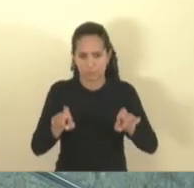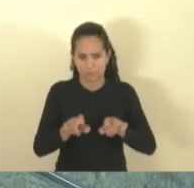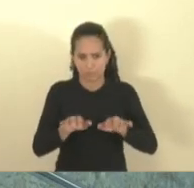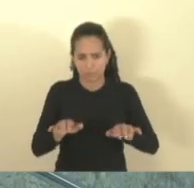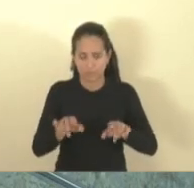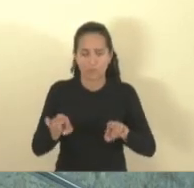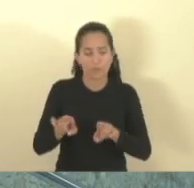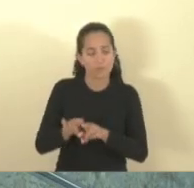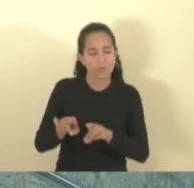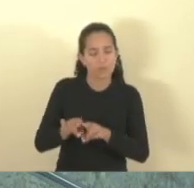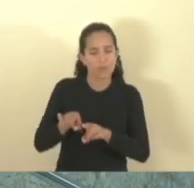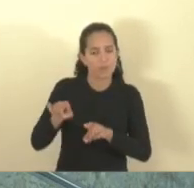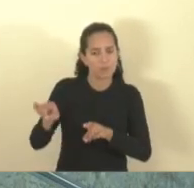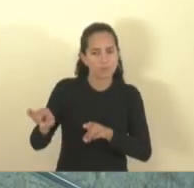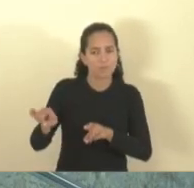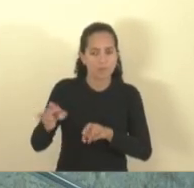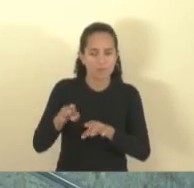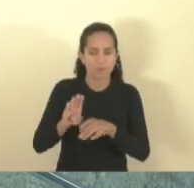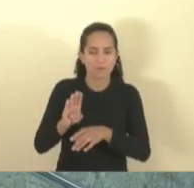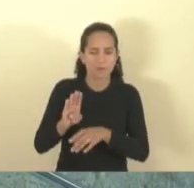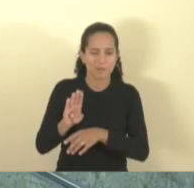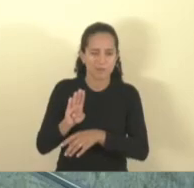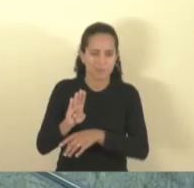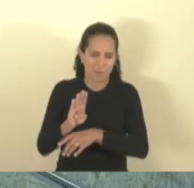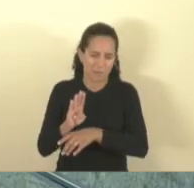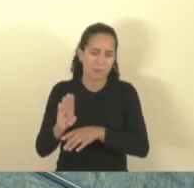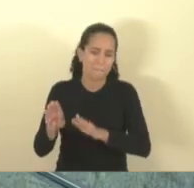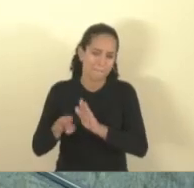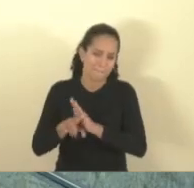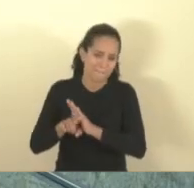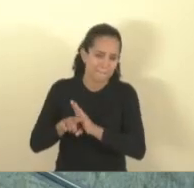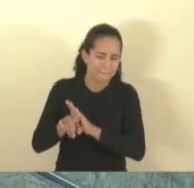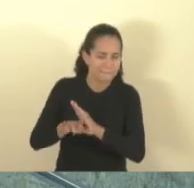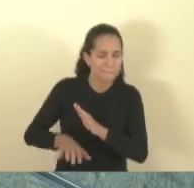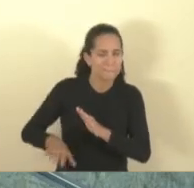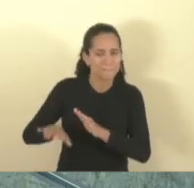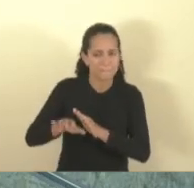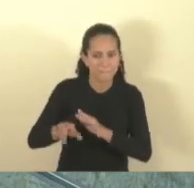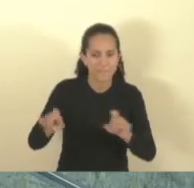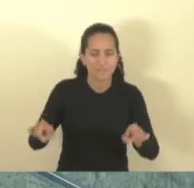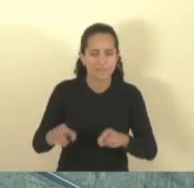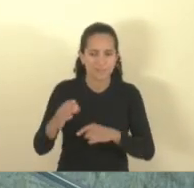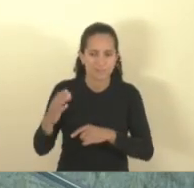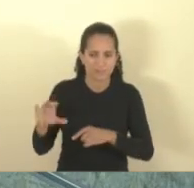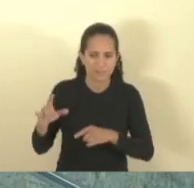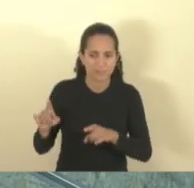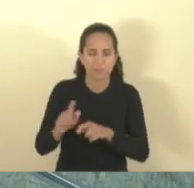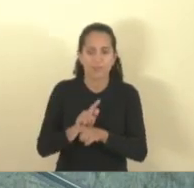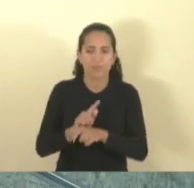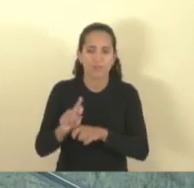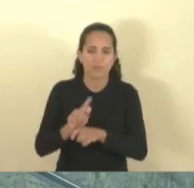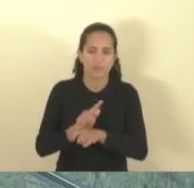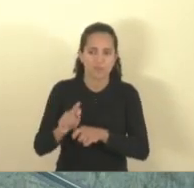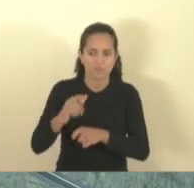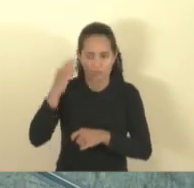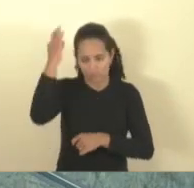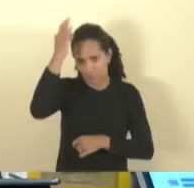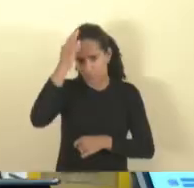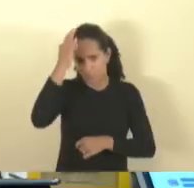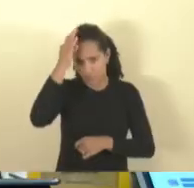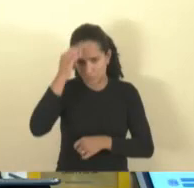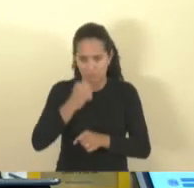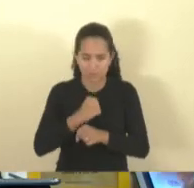em Ciência da Computação. Especialista em Políticas Públicas e Gestão Governamental do Governo do Estado do Espírito Santo,